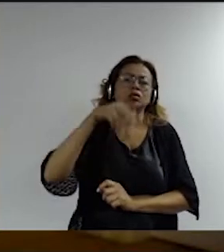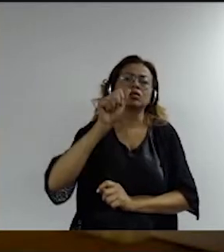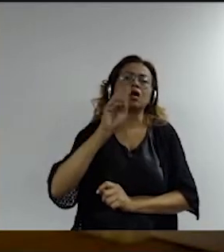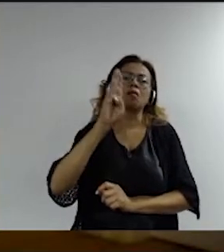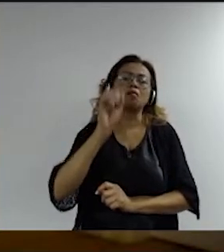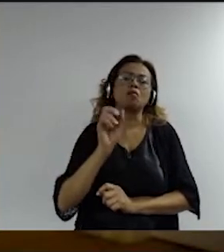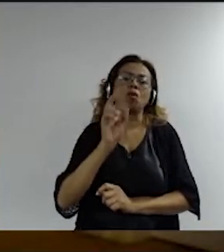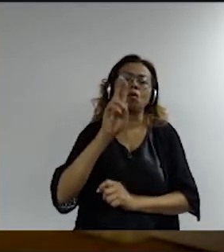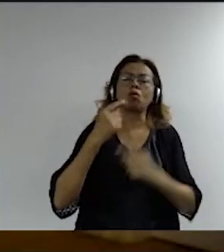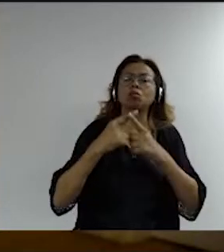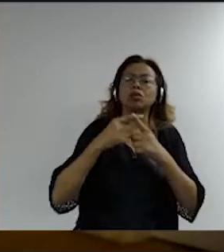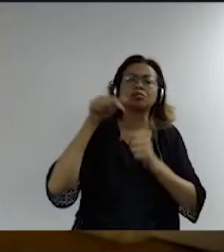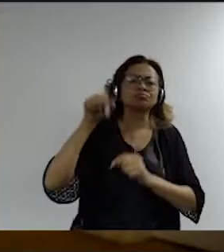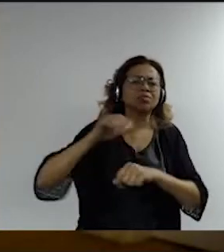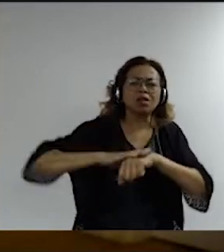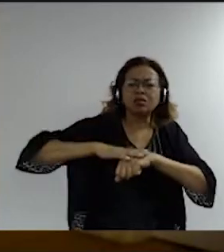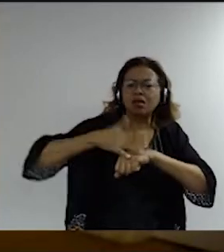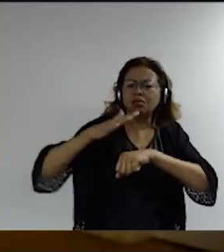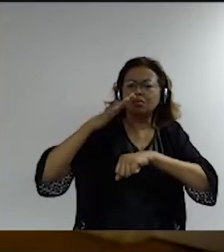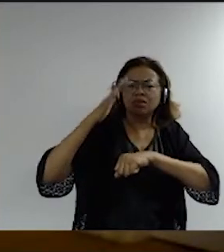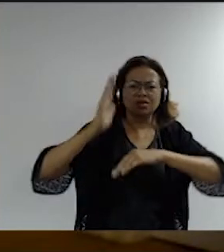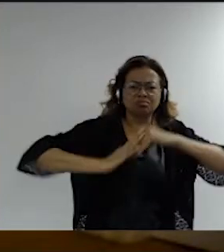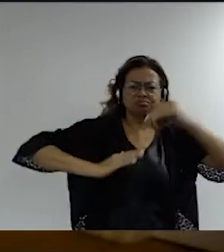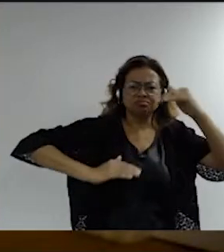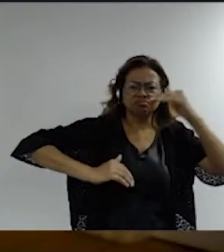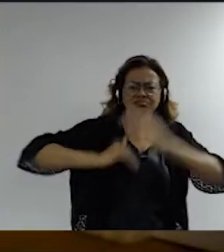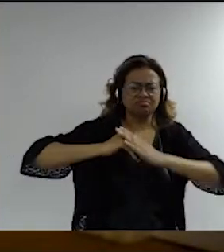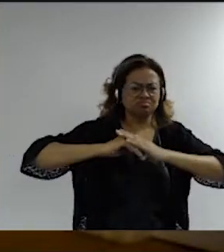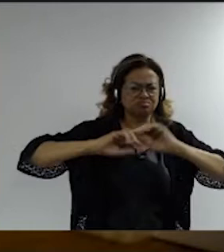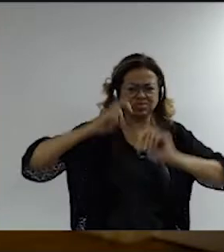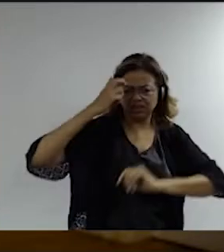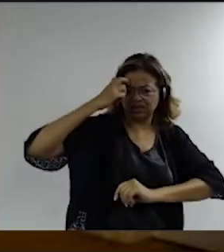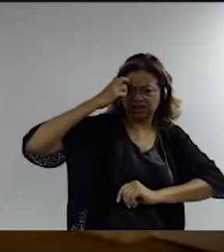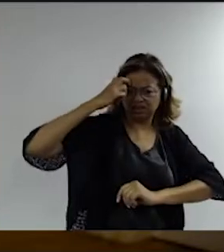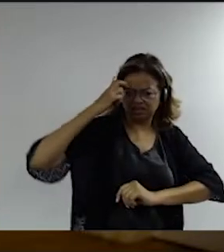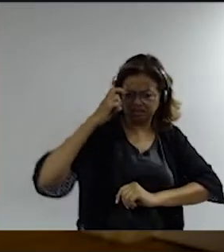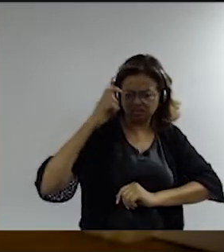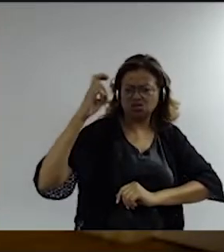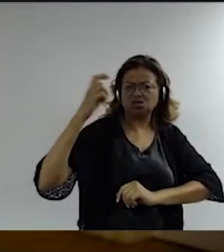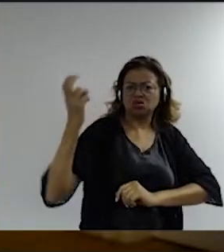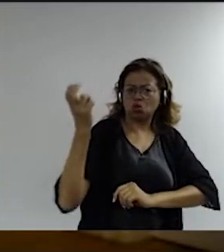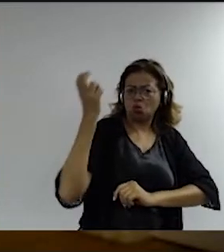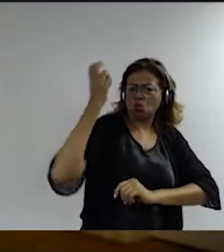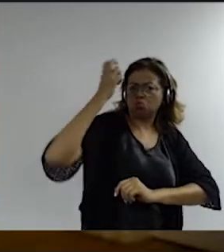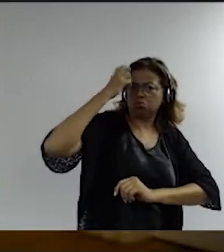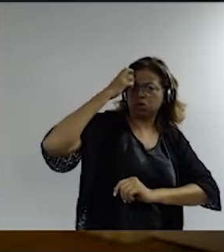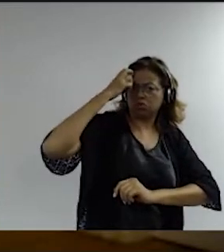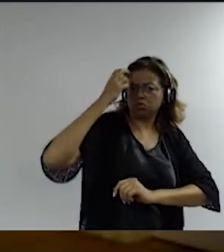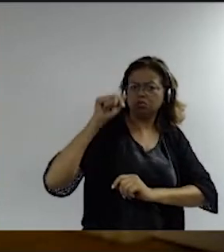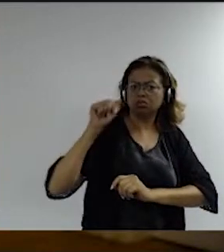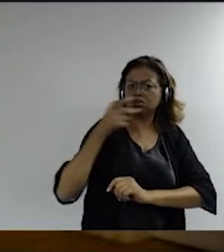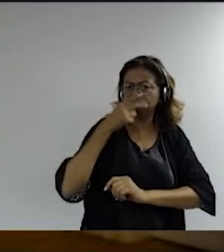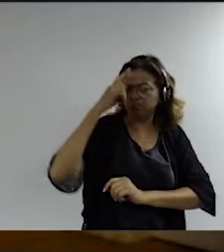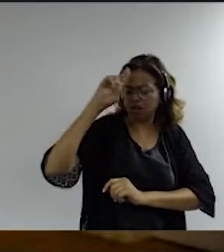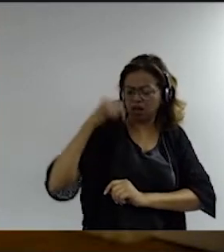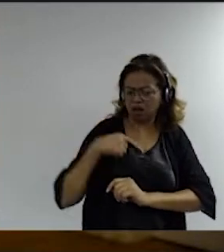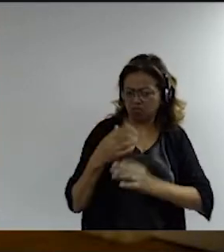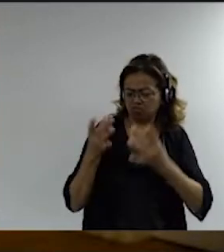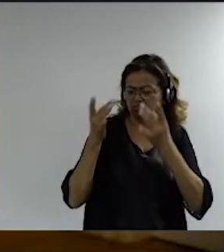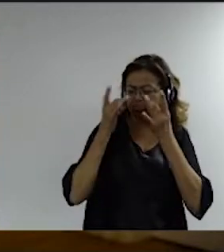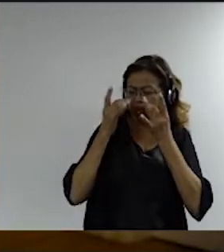cujo brilho, a capacidade, a inteligência, a cultura, eu sou uma